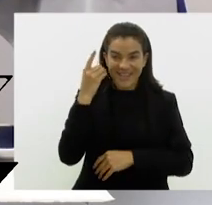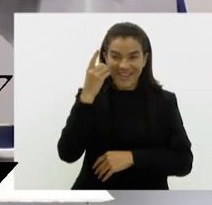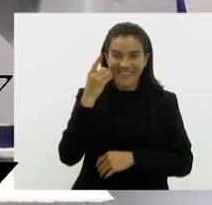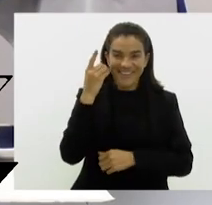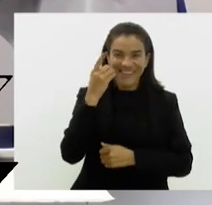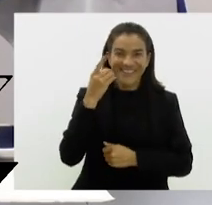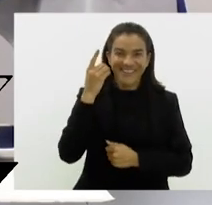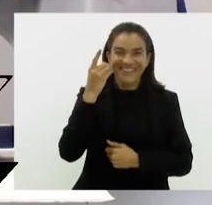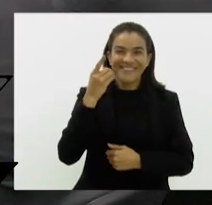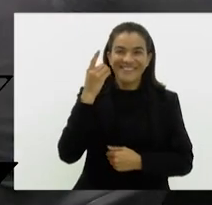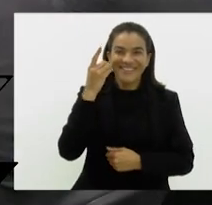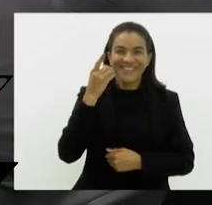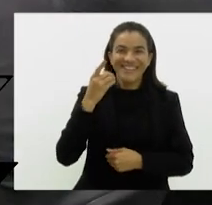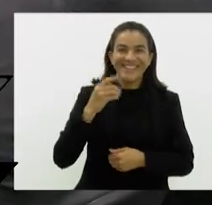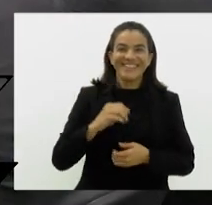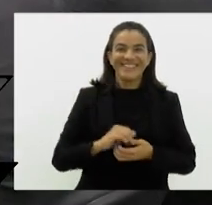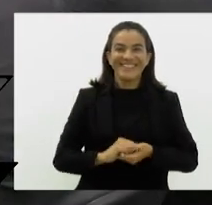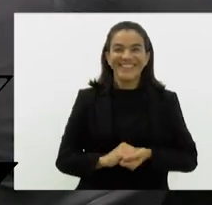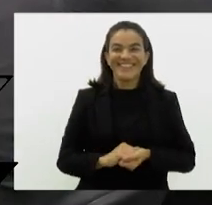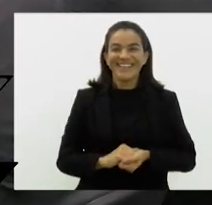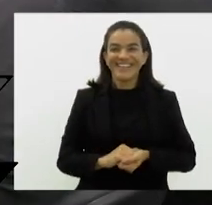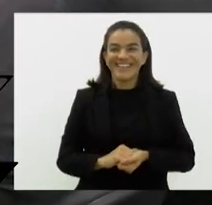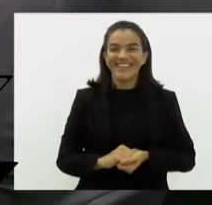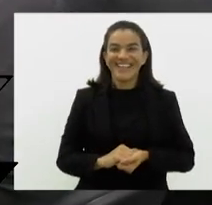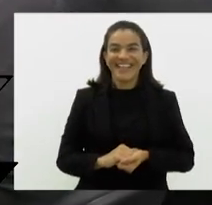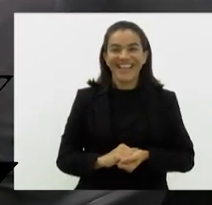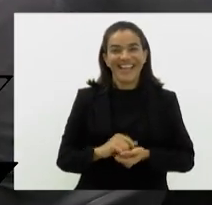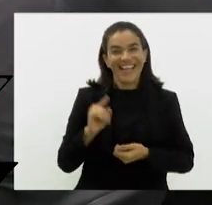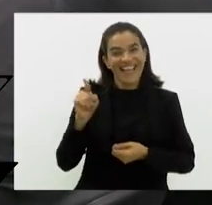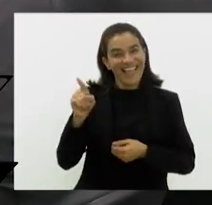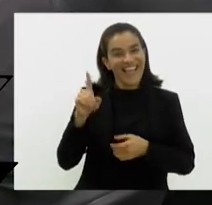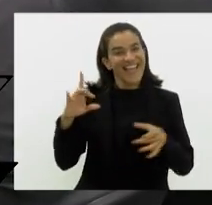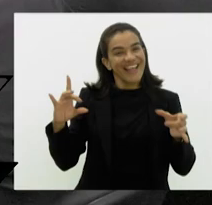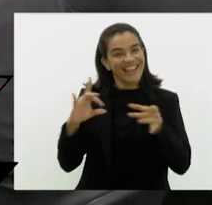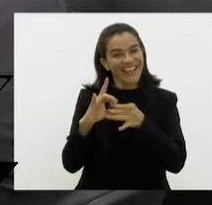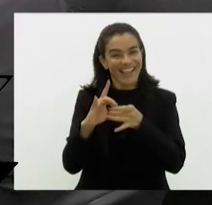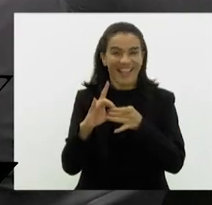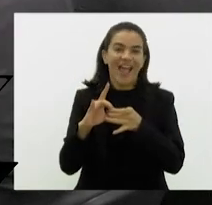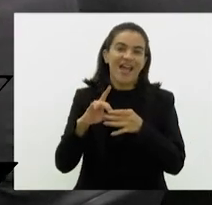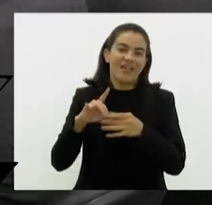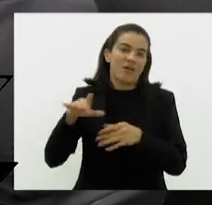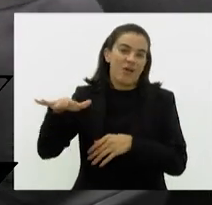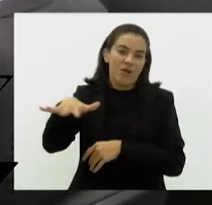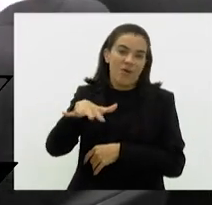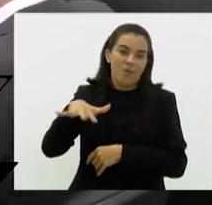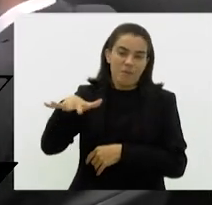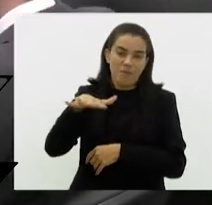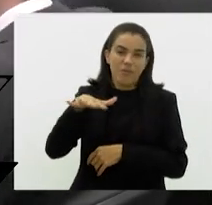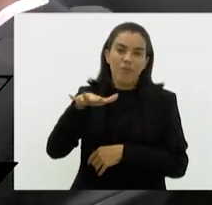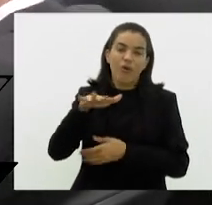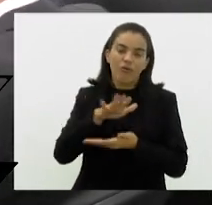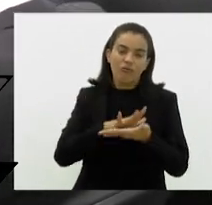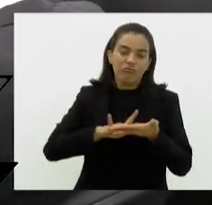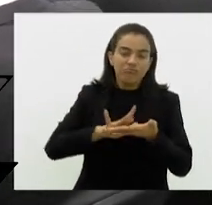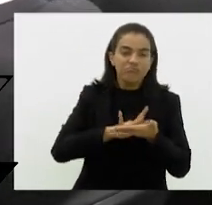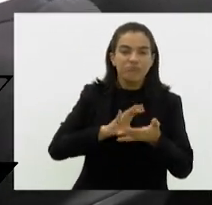presidente, deputado Carlos Mink é ligado ao povo cigano. E